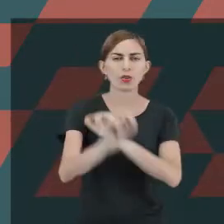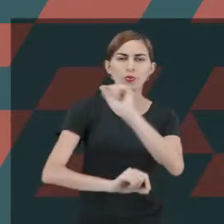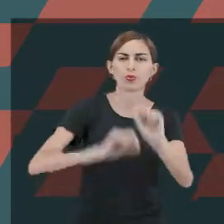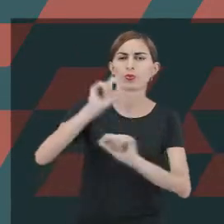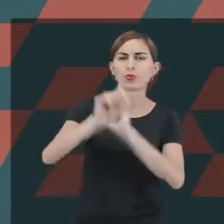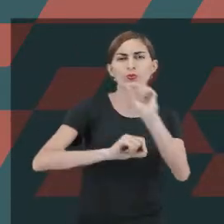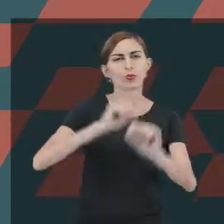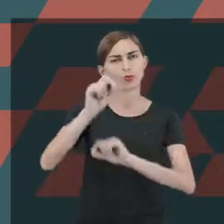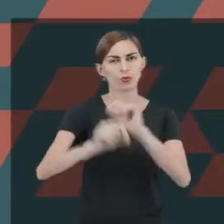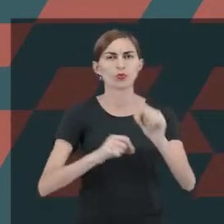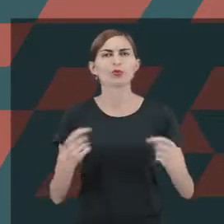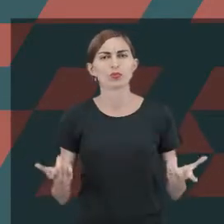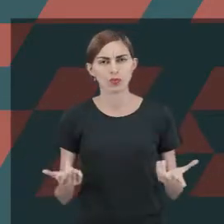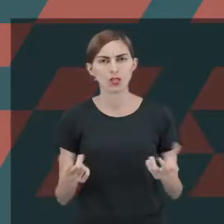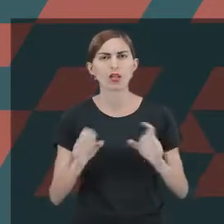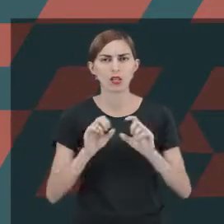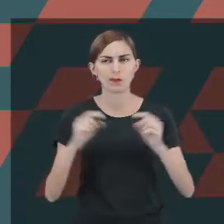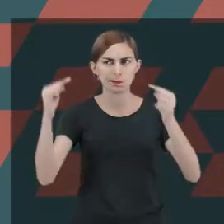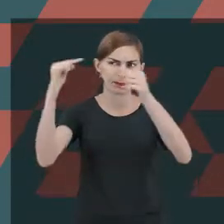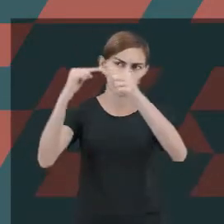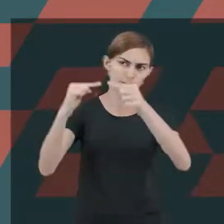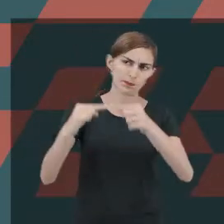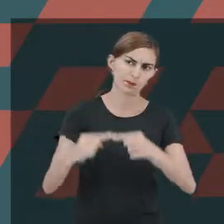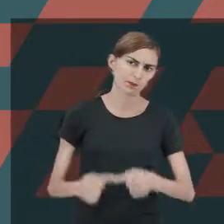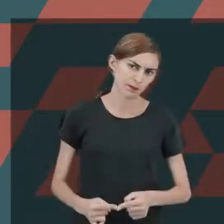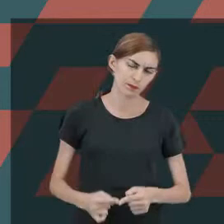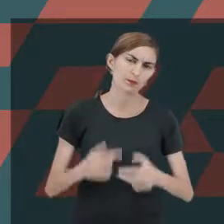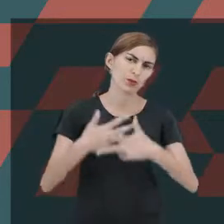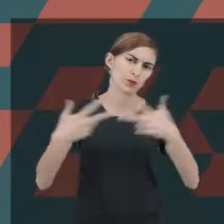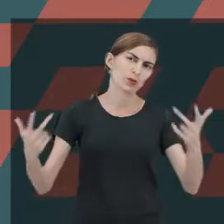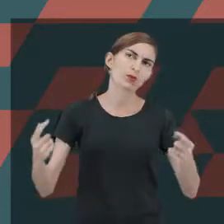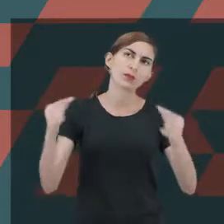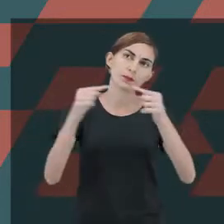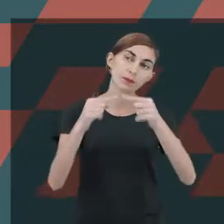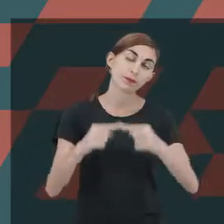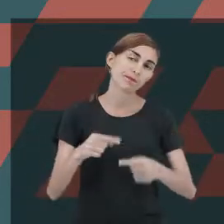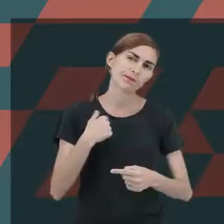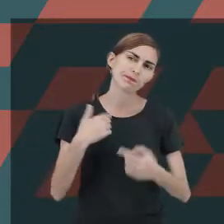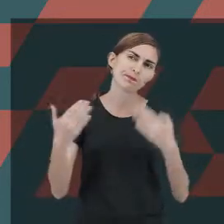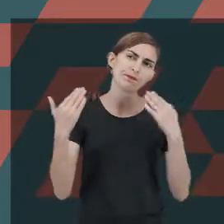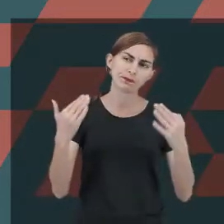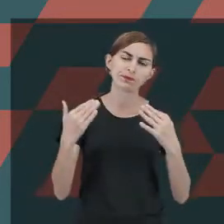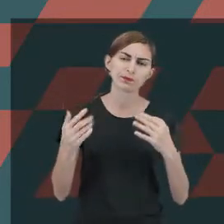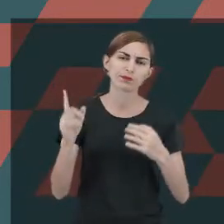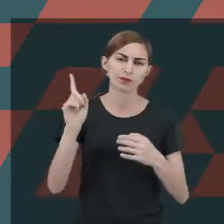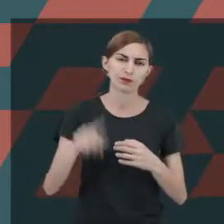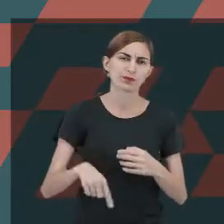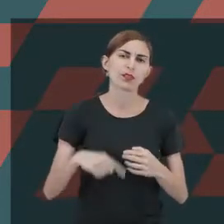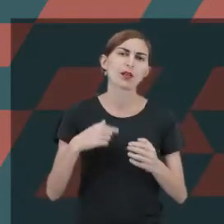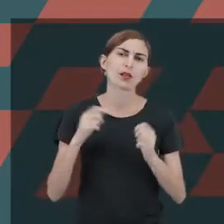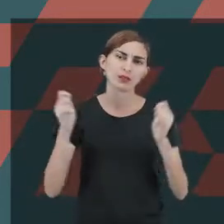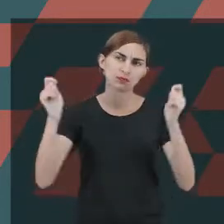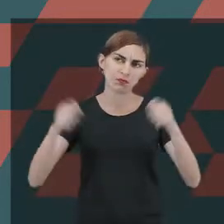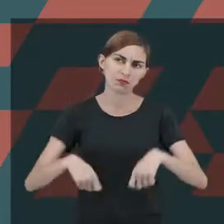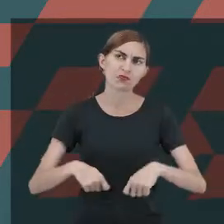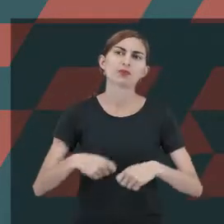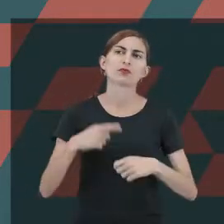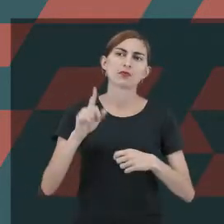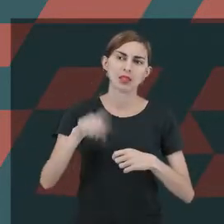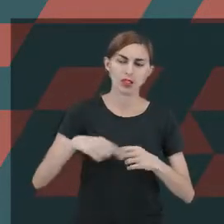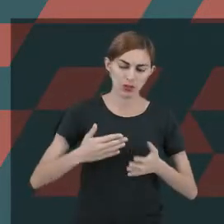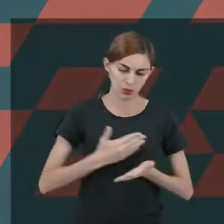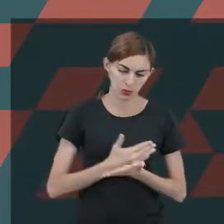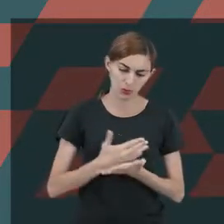era isso, e essa associação de alguns fatores levaram à suspeita da possibilidade, já na